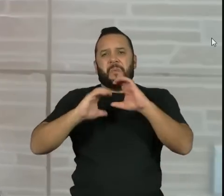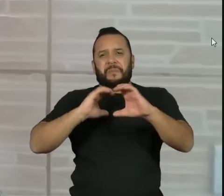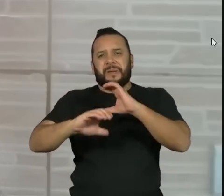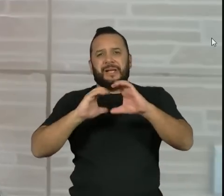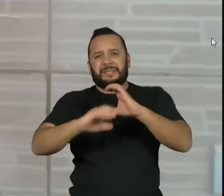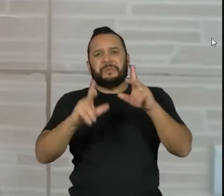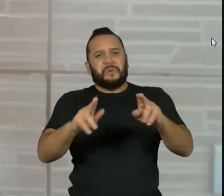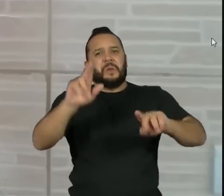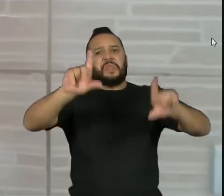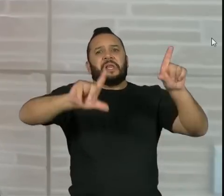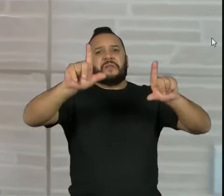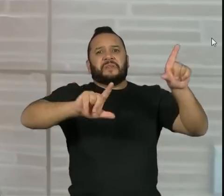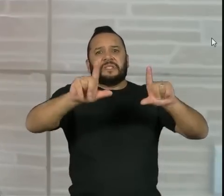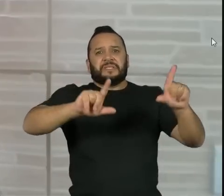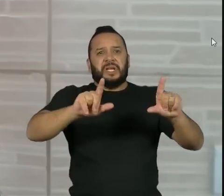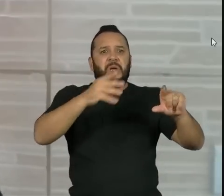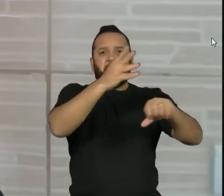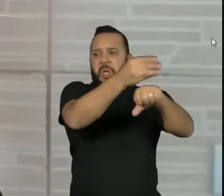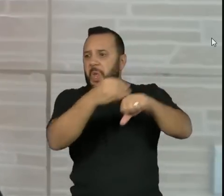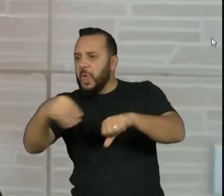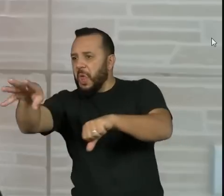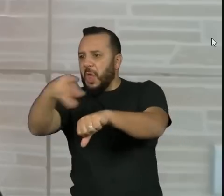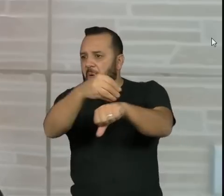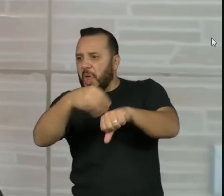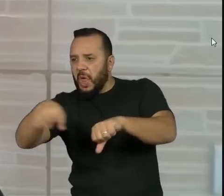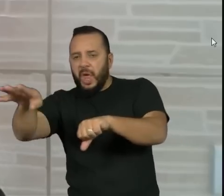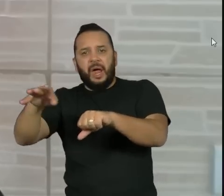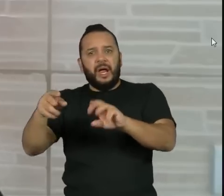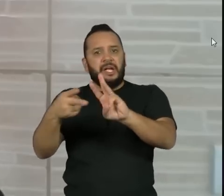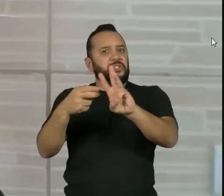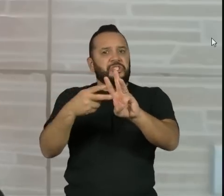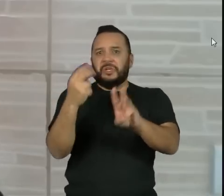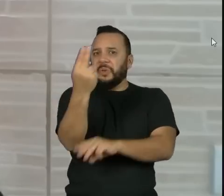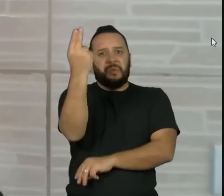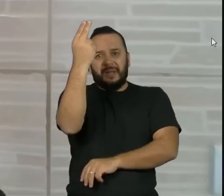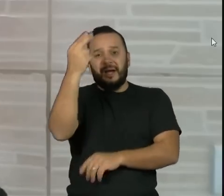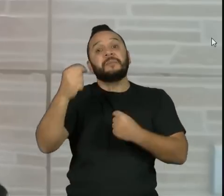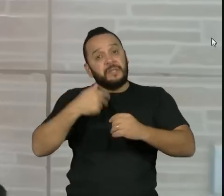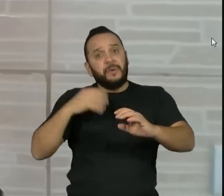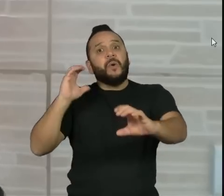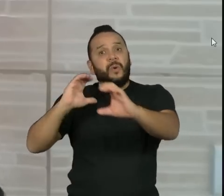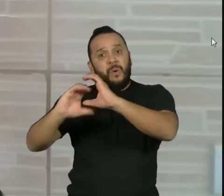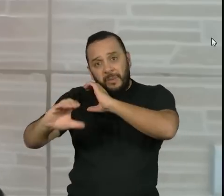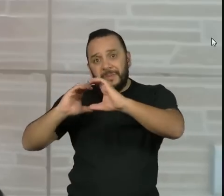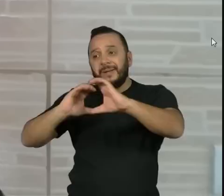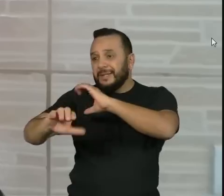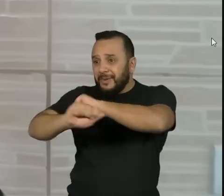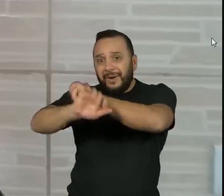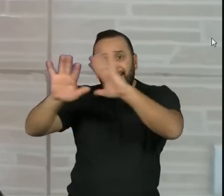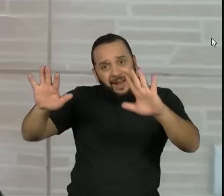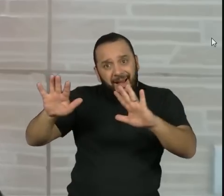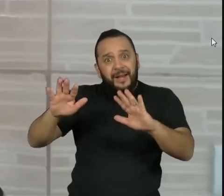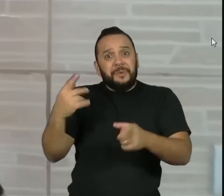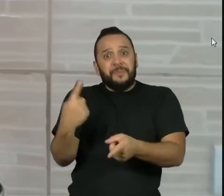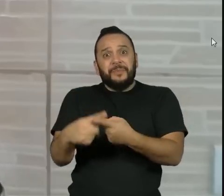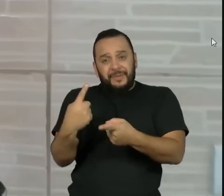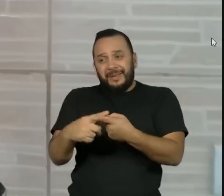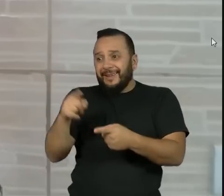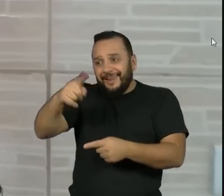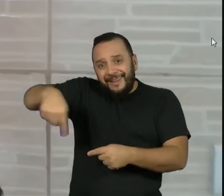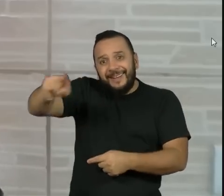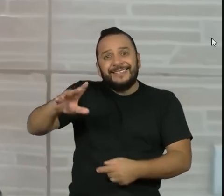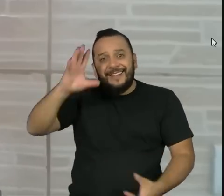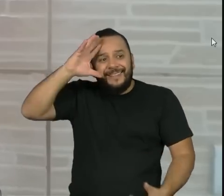na televisão para os nossos parentes, mas a gente tinha que levar uma comunicação que nosso parente pudesse entender o